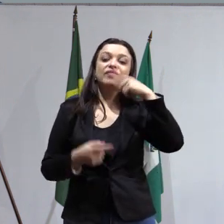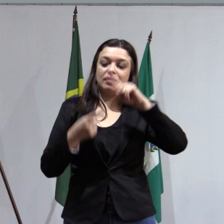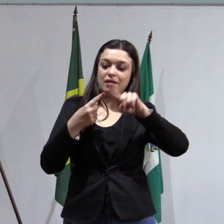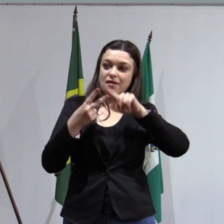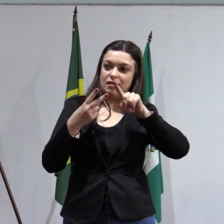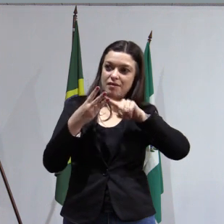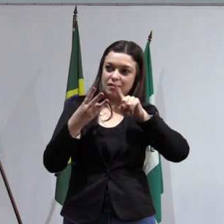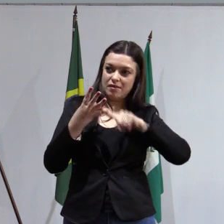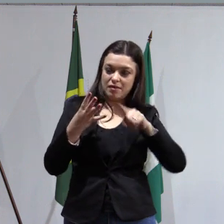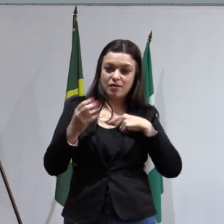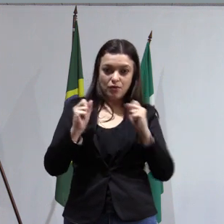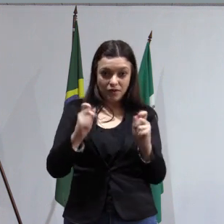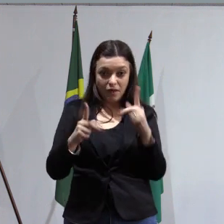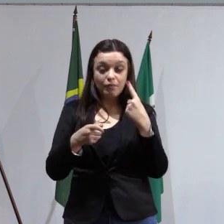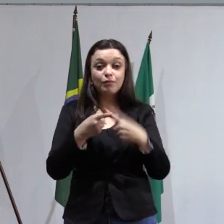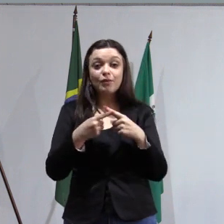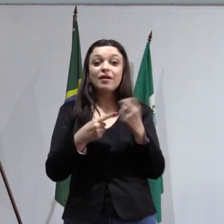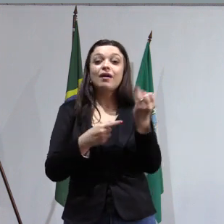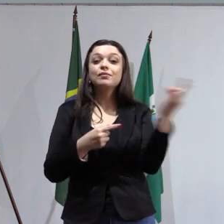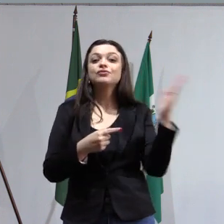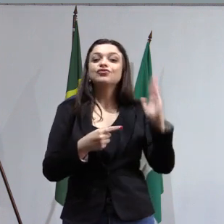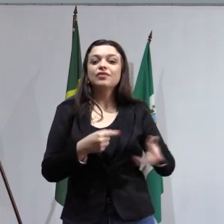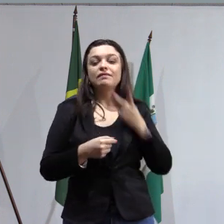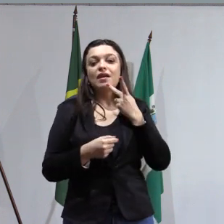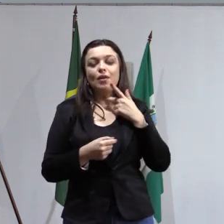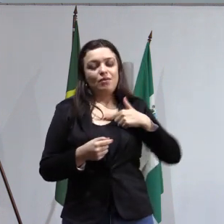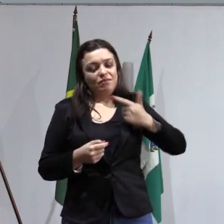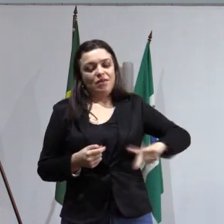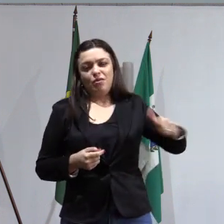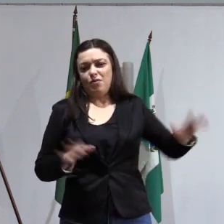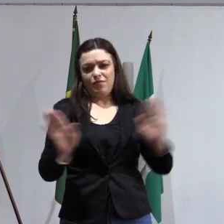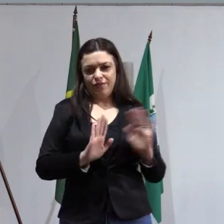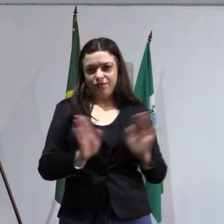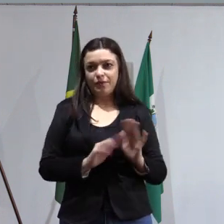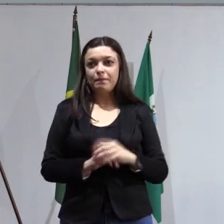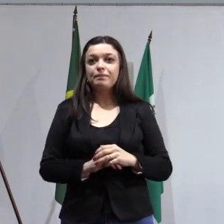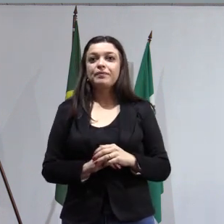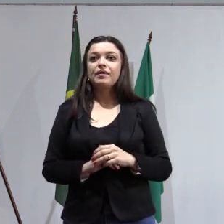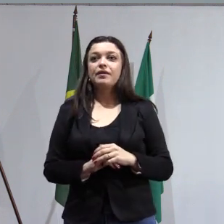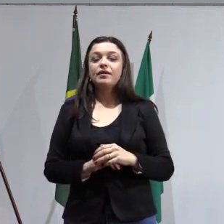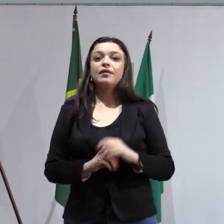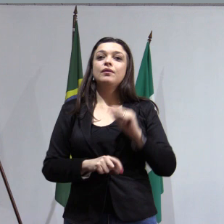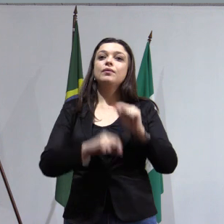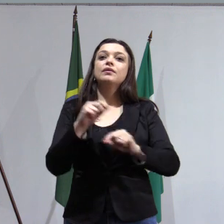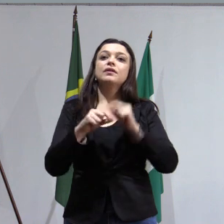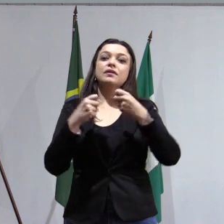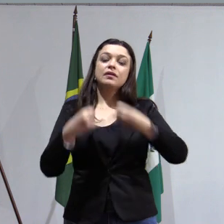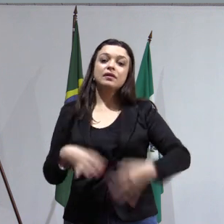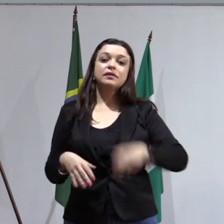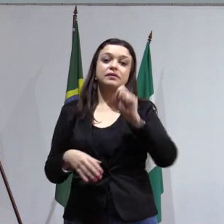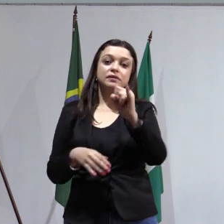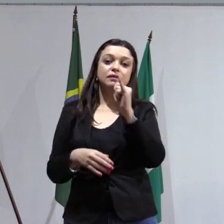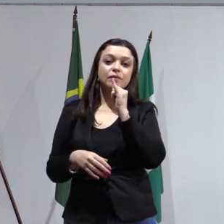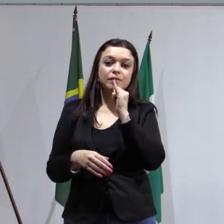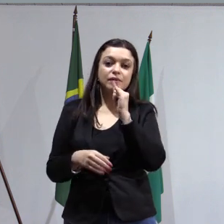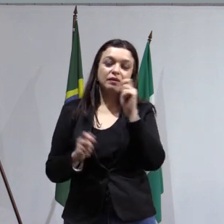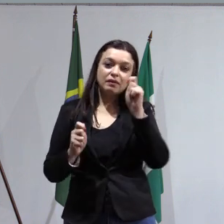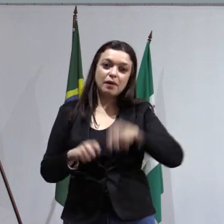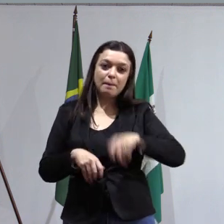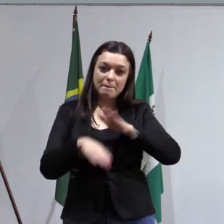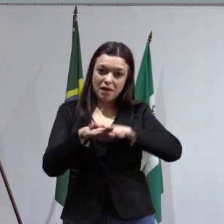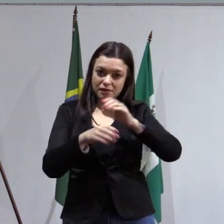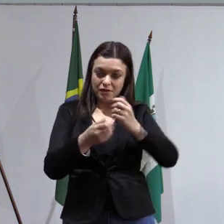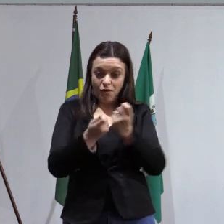para não ser repetitivo naquilo que já foi falado, e convocar, aí vem um pouquinho mais do meu pragmatismo